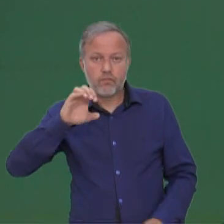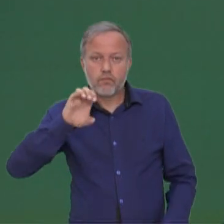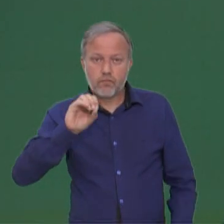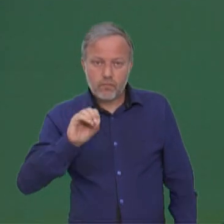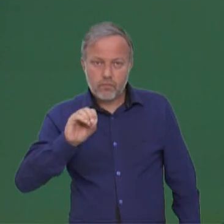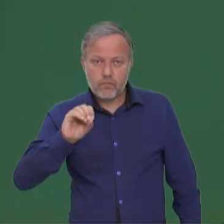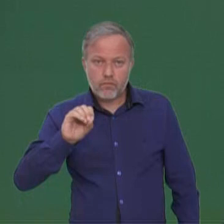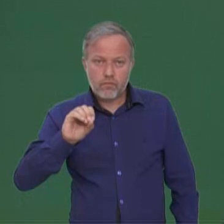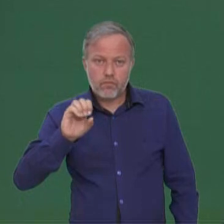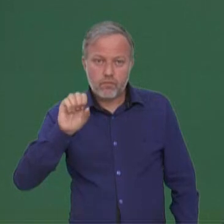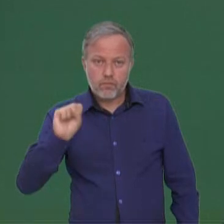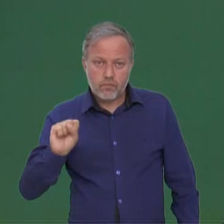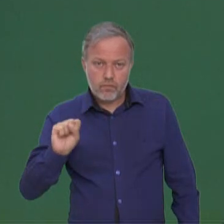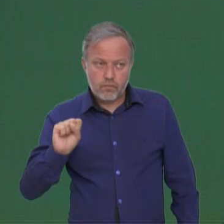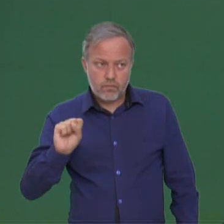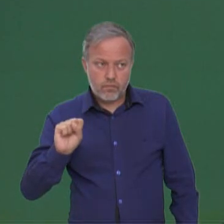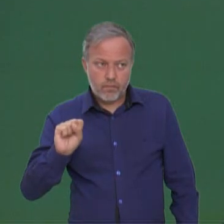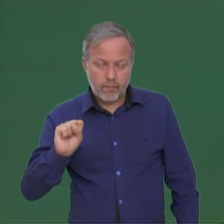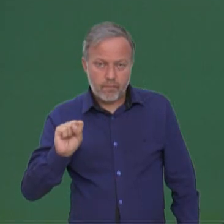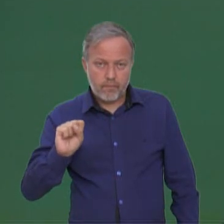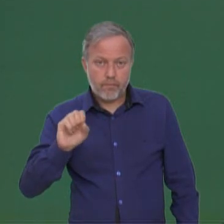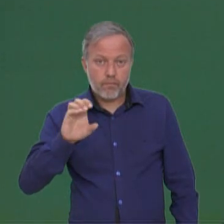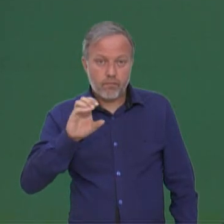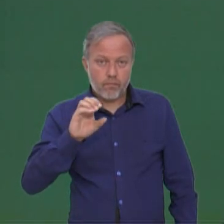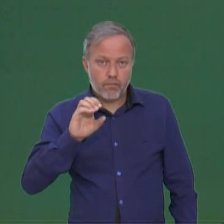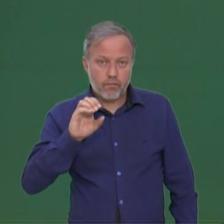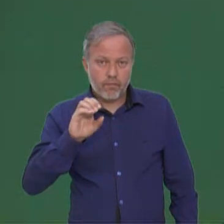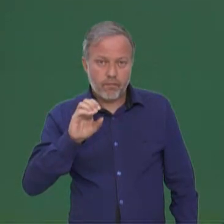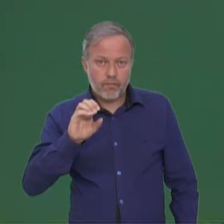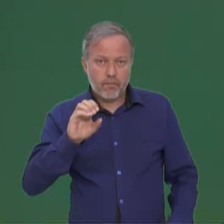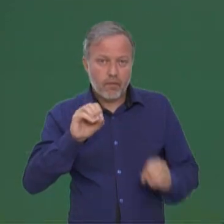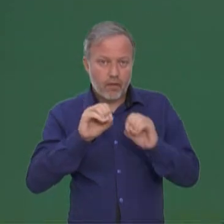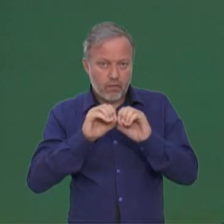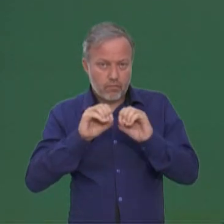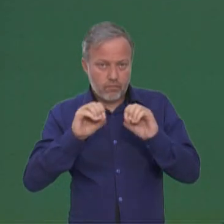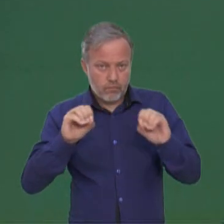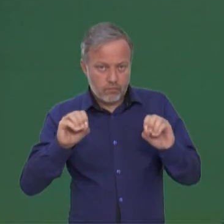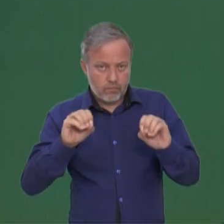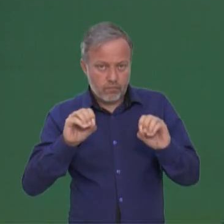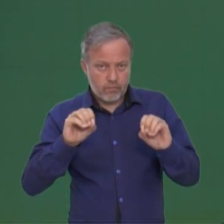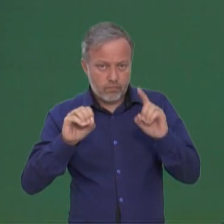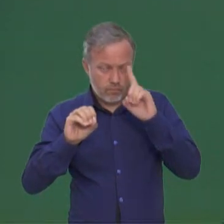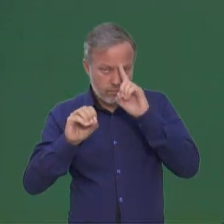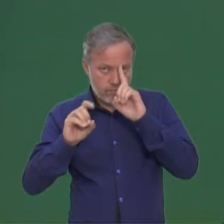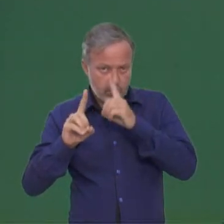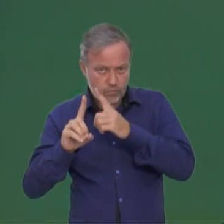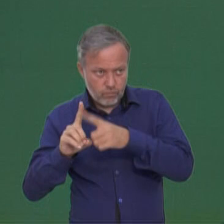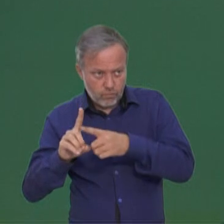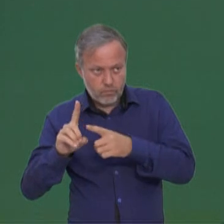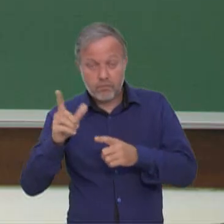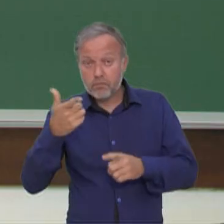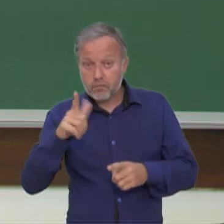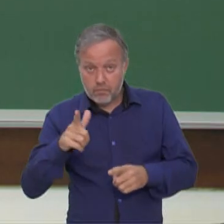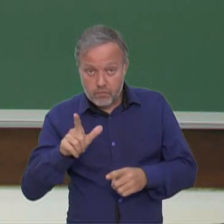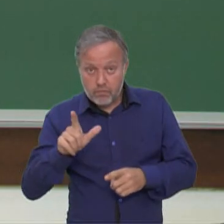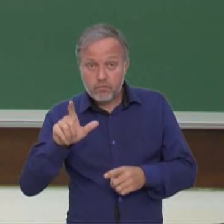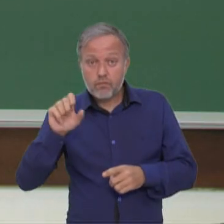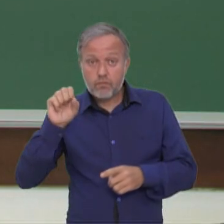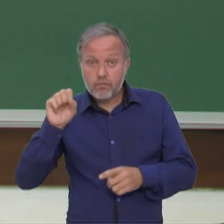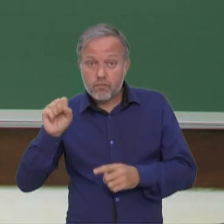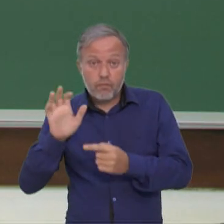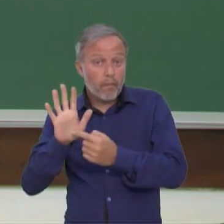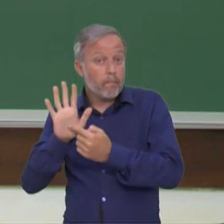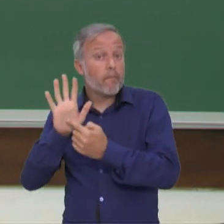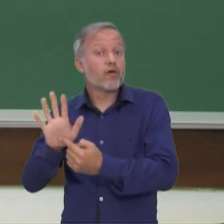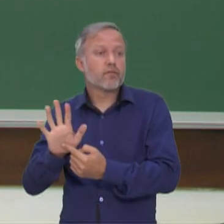oração subjetiva, aquela que nós vimos algumas aulas atrás, não há sujeito